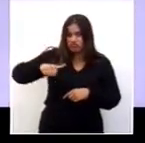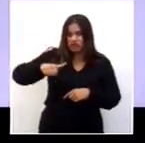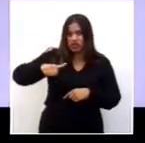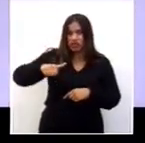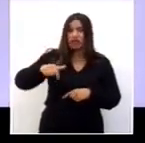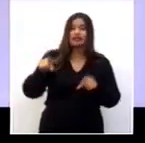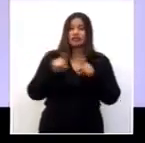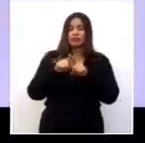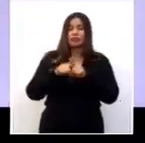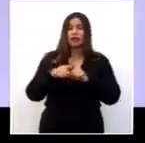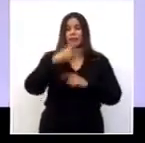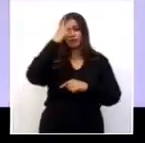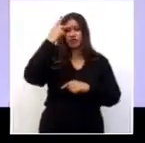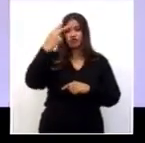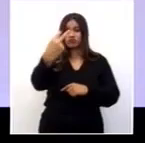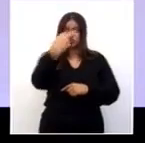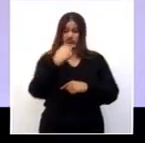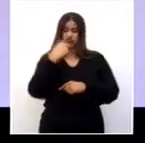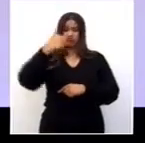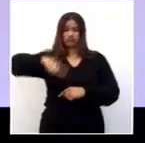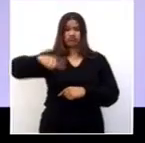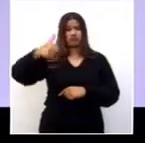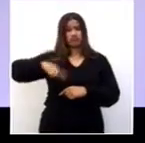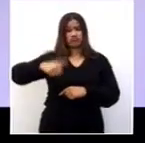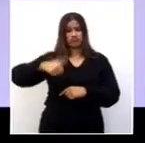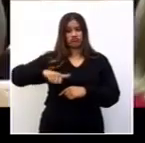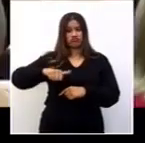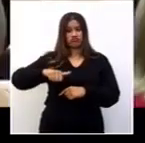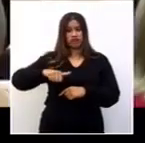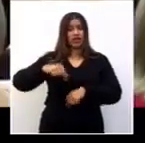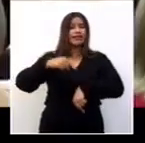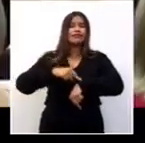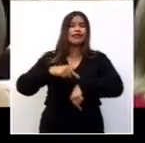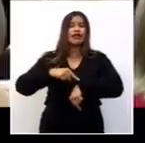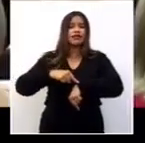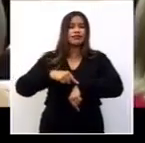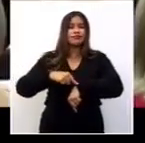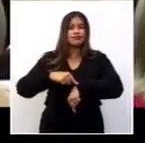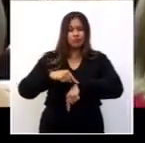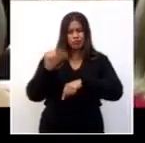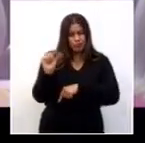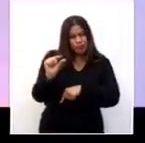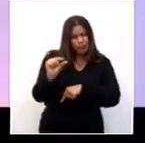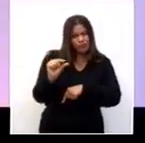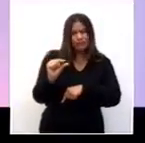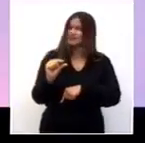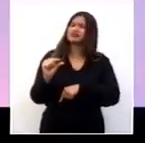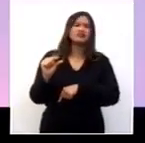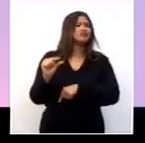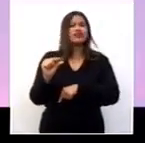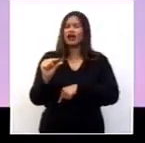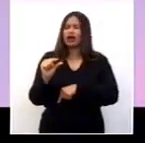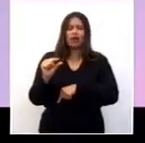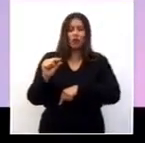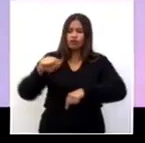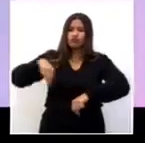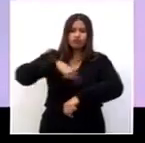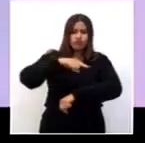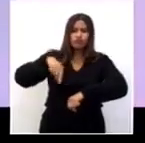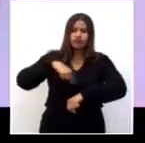qual tempo? Simplesmente o tempo todo. Vamos lá, vou convidar vocês a fazer uma volta no